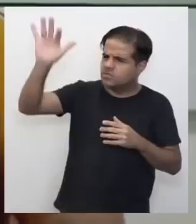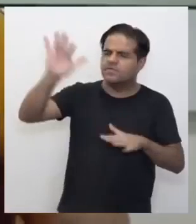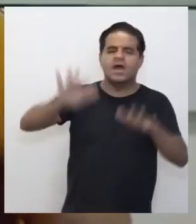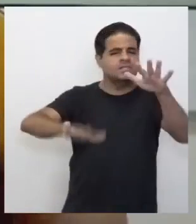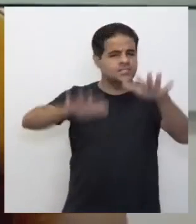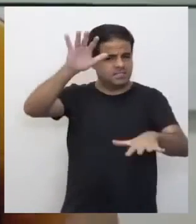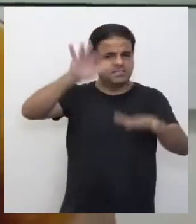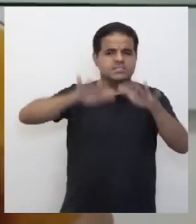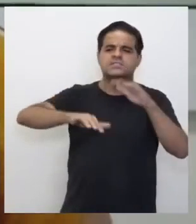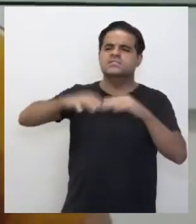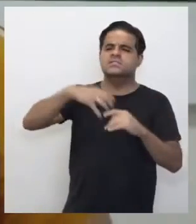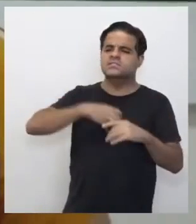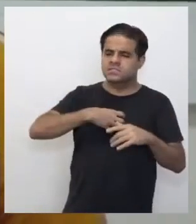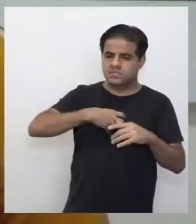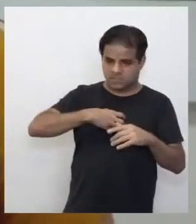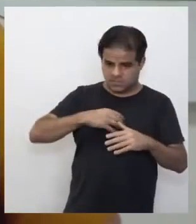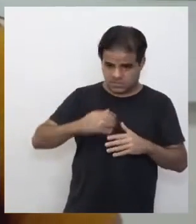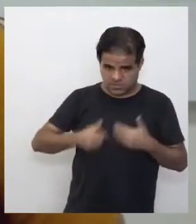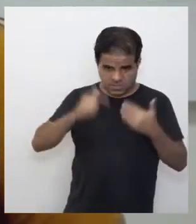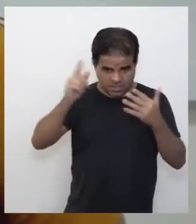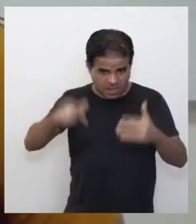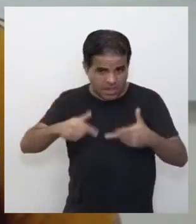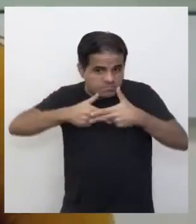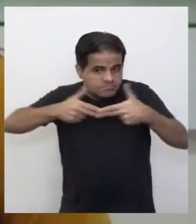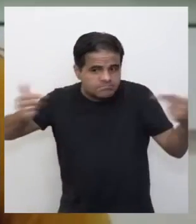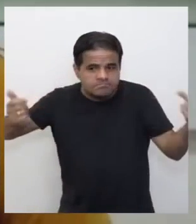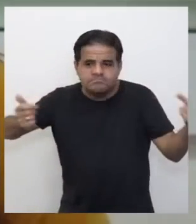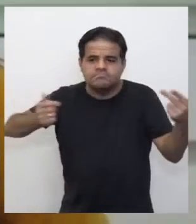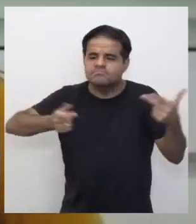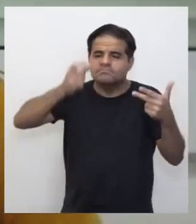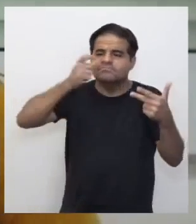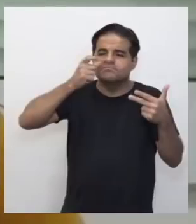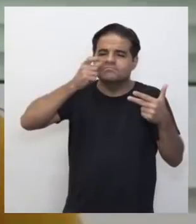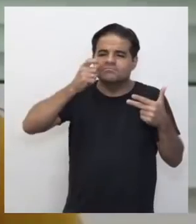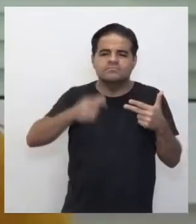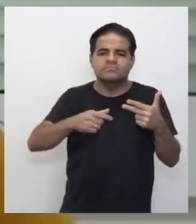Normalmente, senso comum e filosofia são consideradas